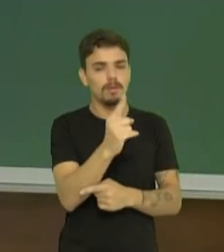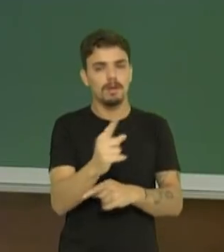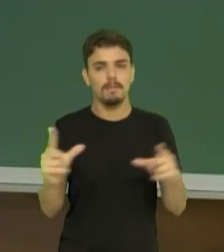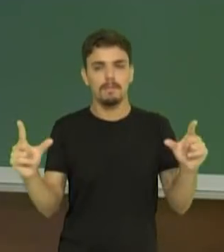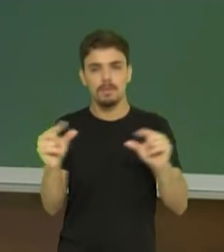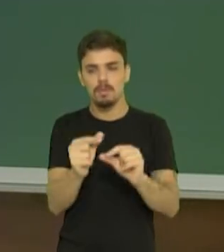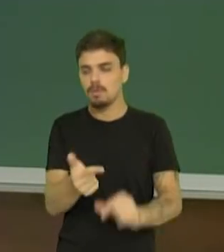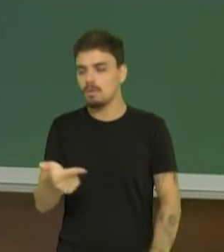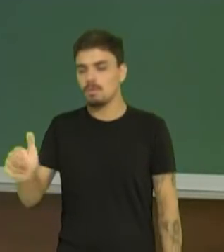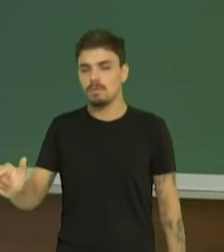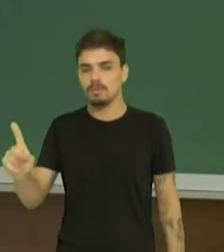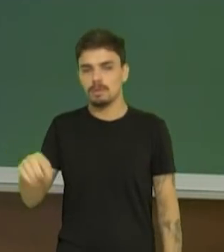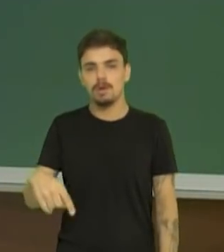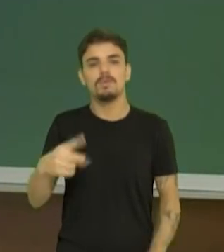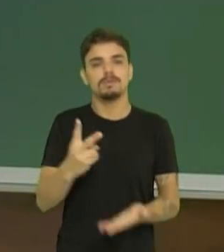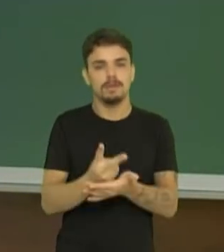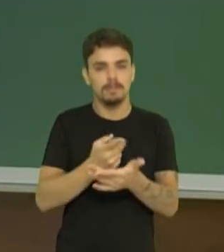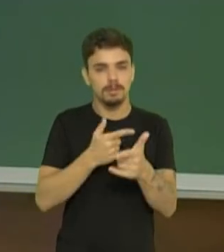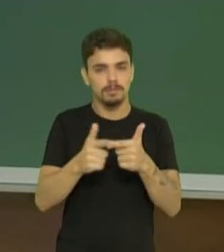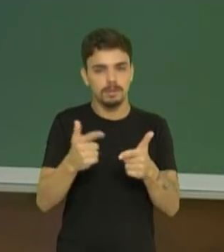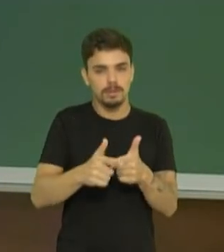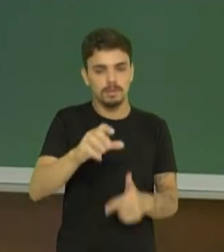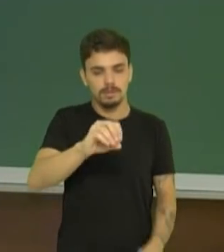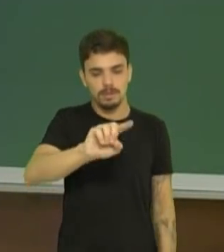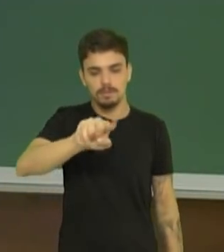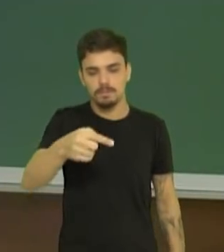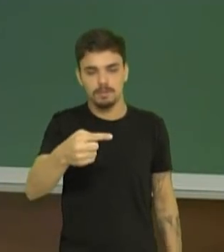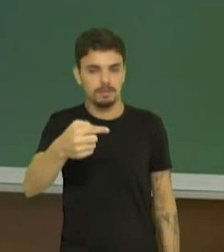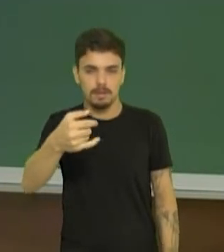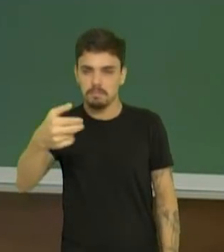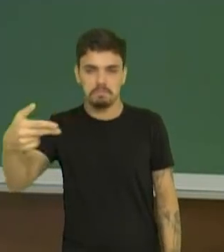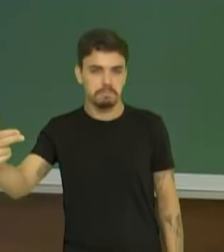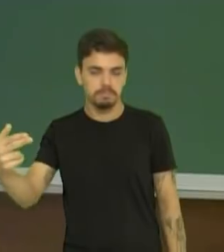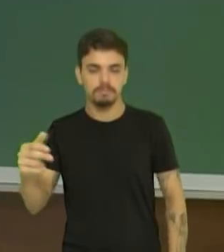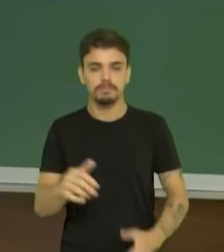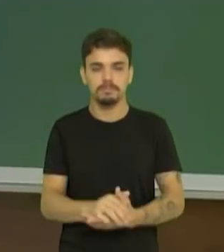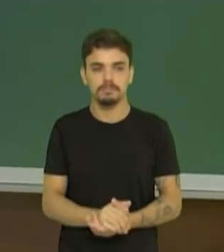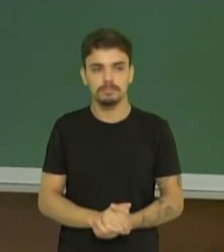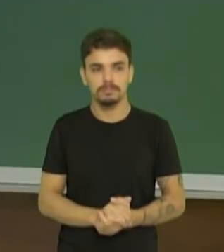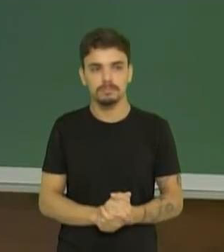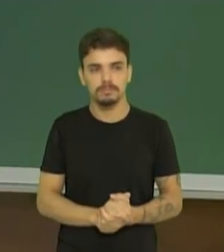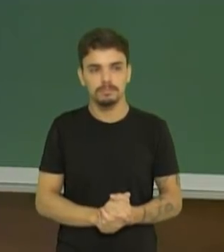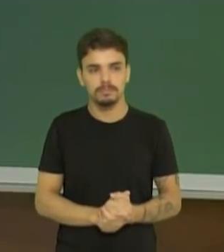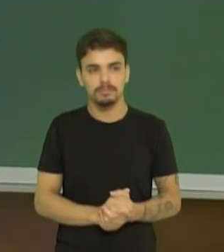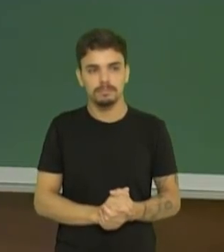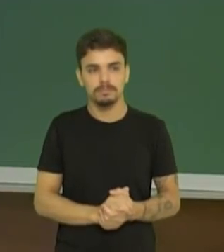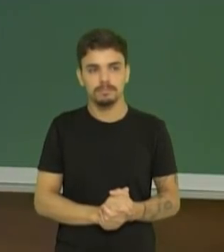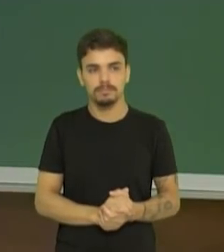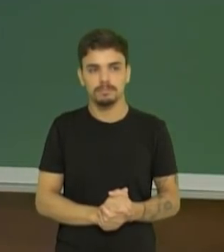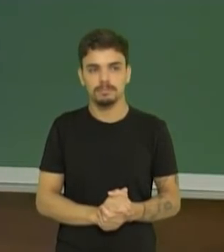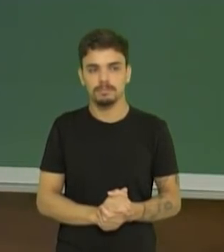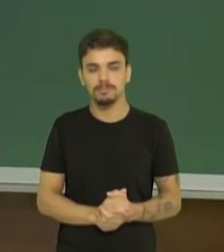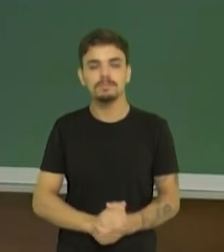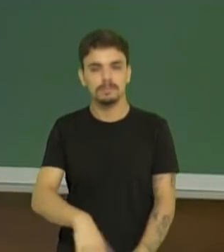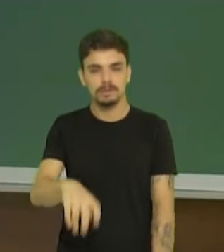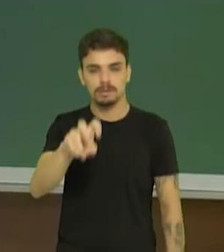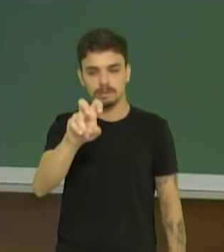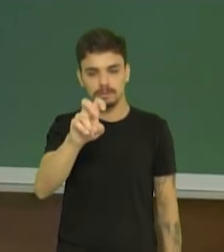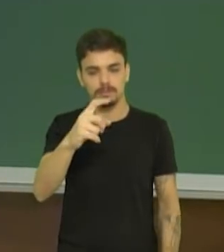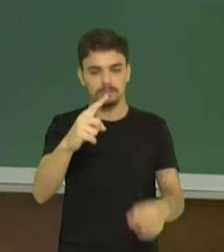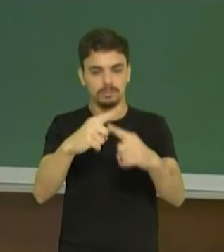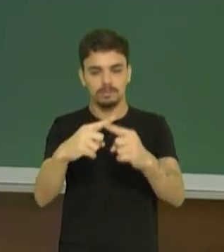divisão vai dar 0, alguma coisa. 50 por 9 já é possível fazer. 5 vezes 9,